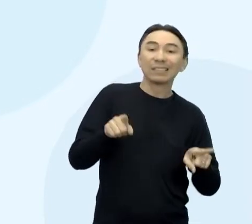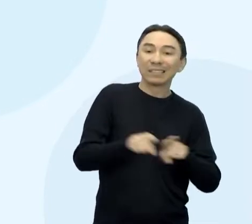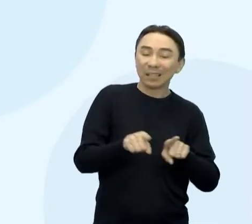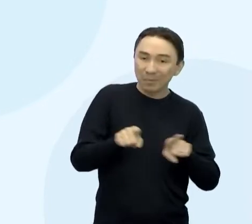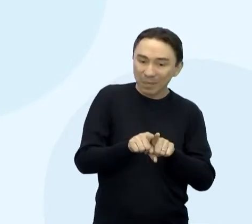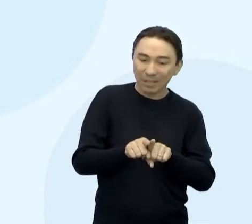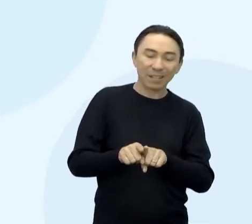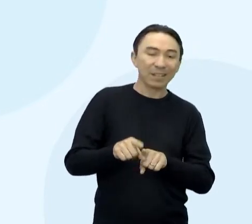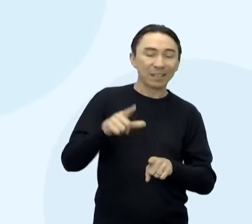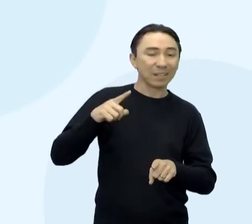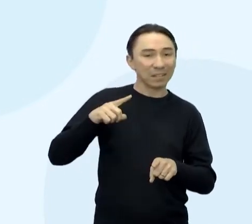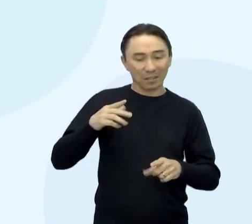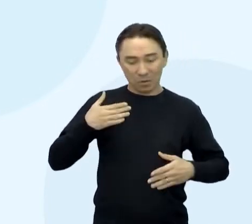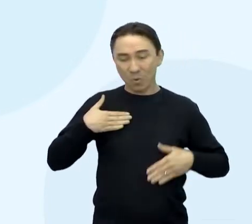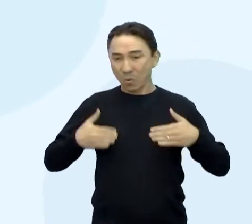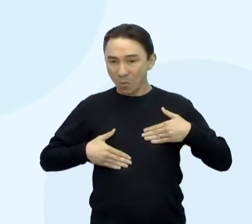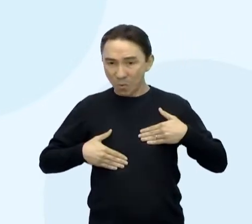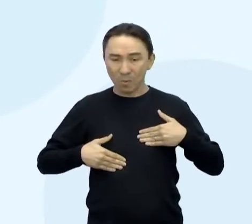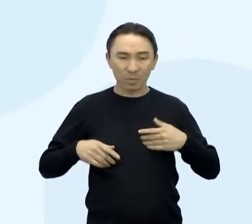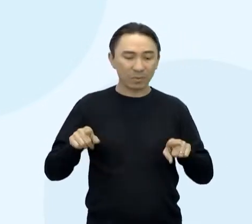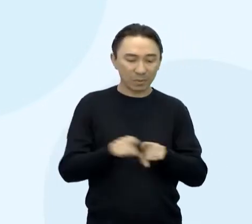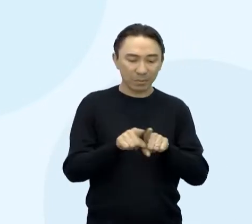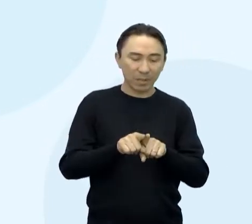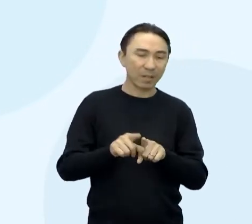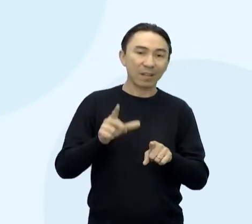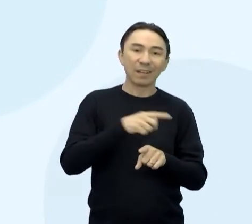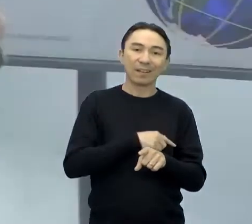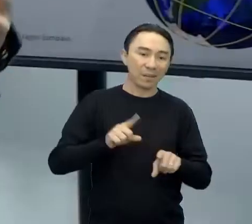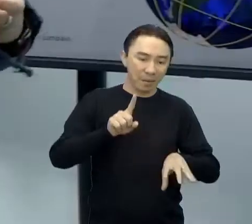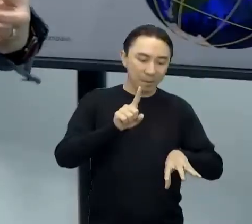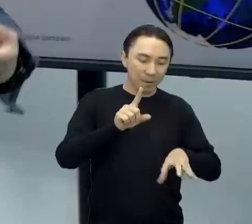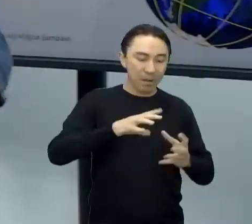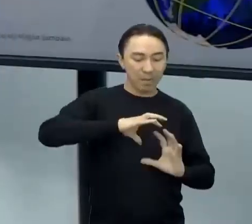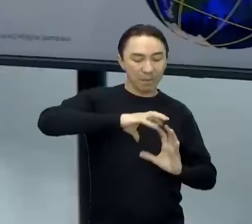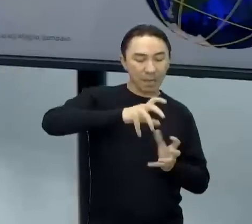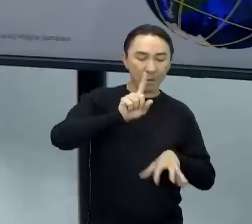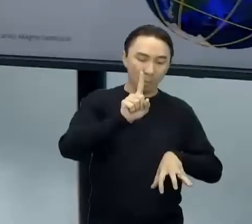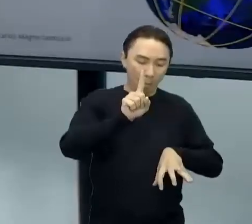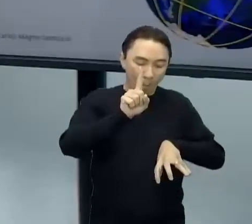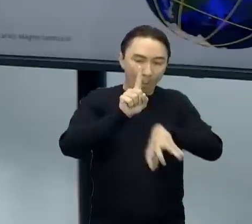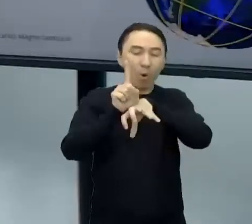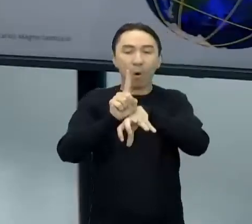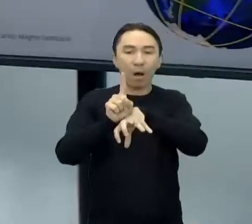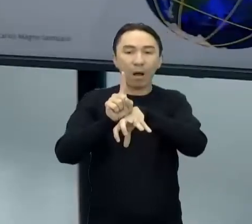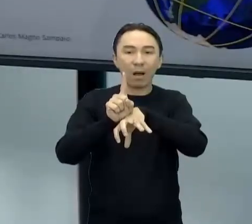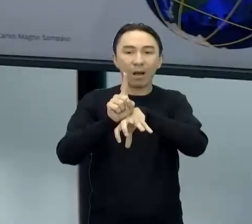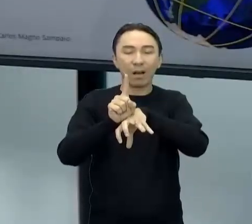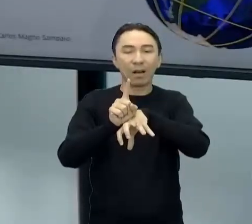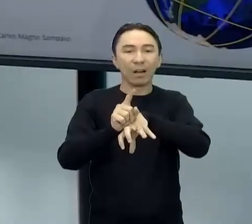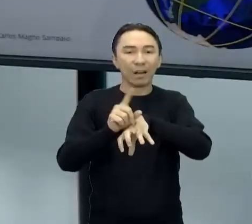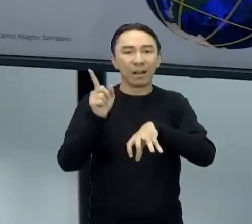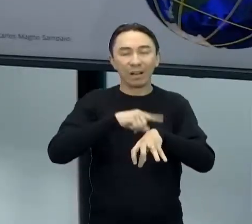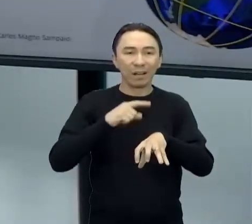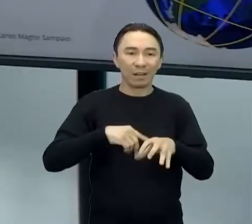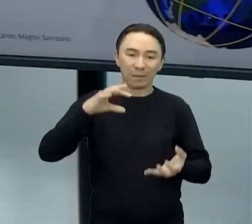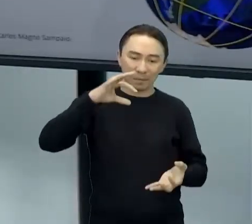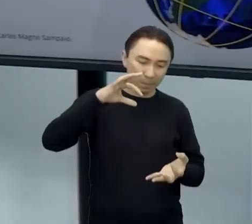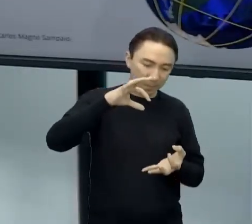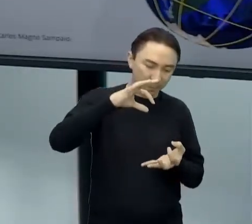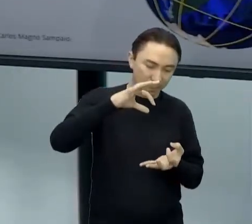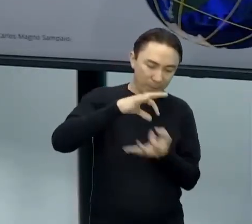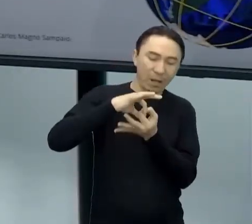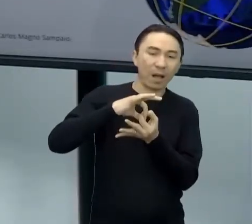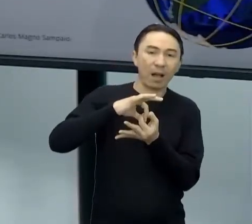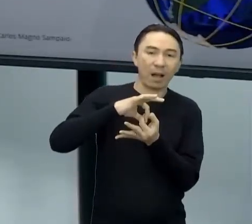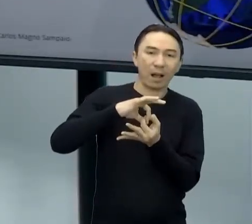atraio a Terra? É uma atração mútua, é uma força de interação gravitacional entre você e